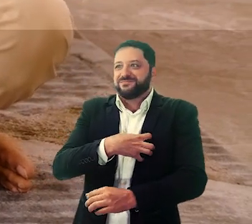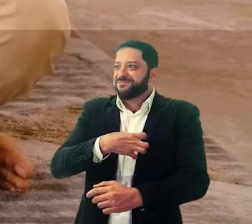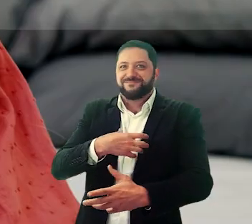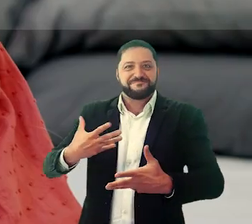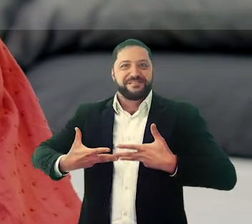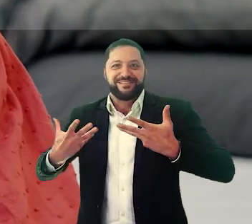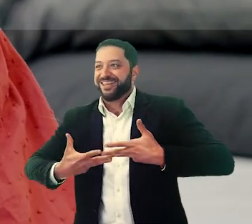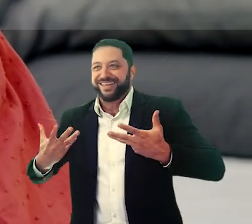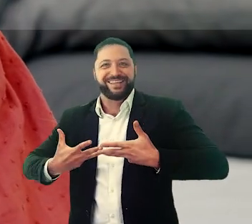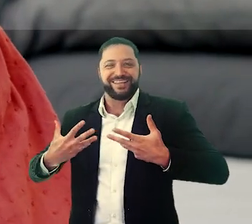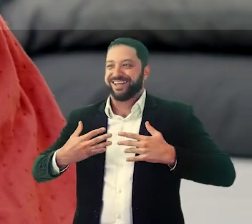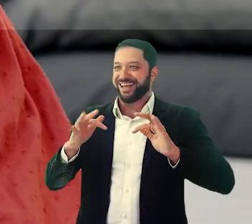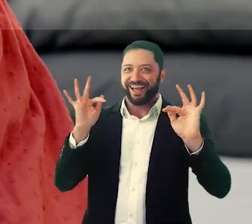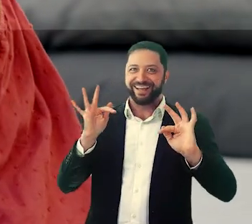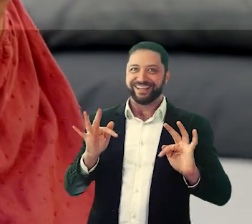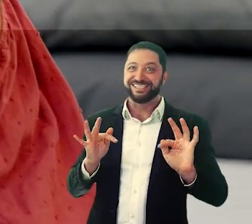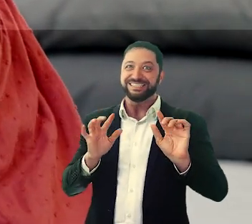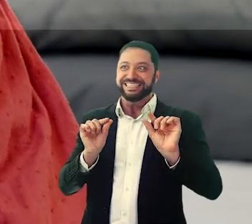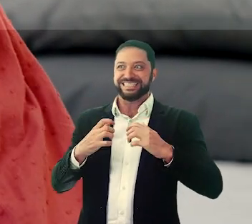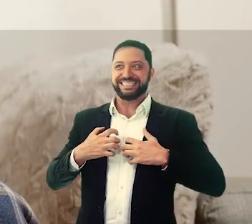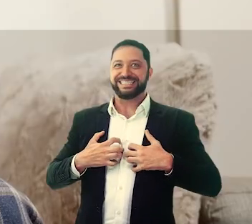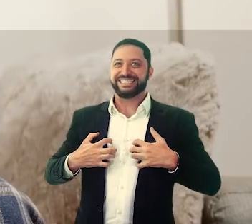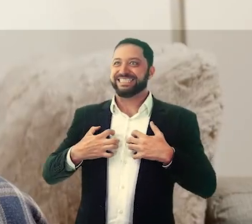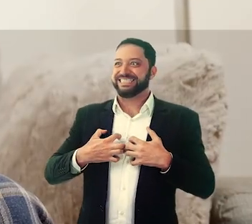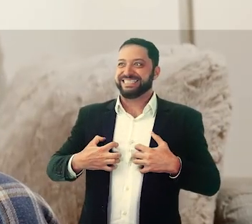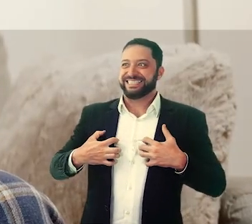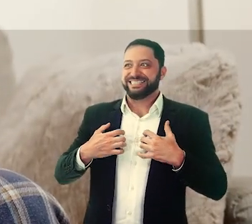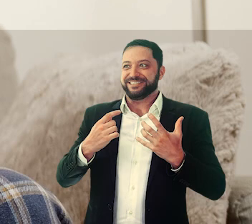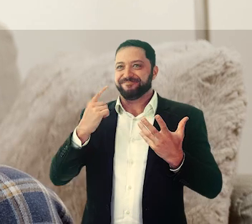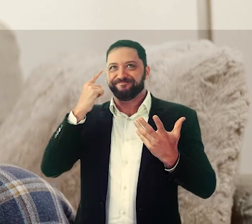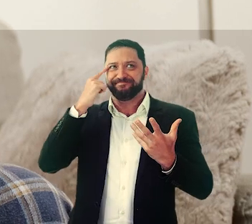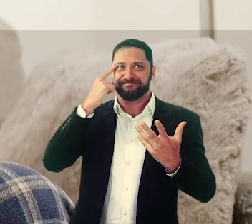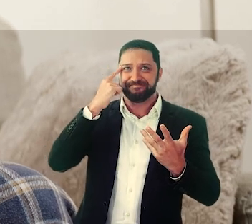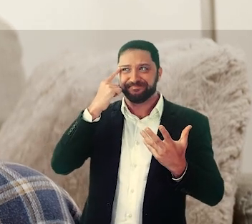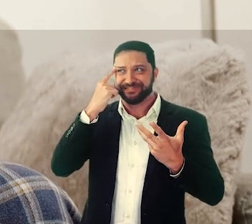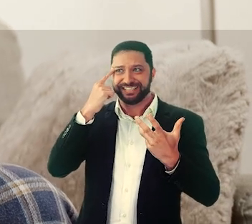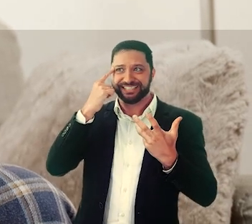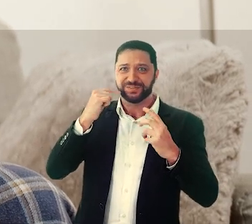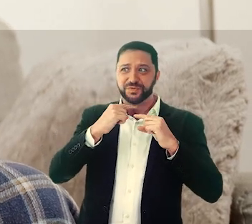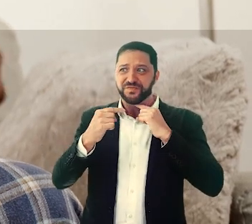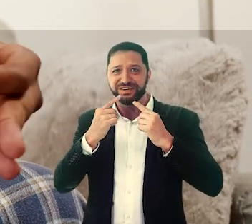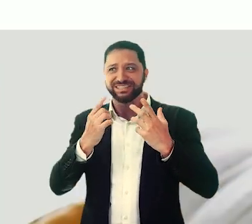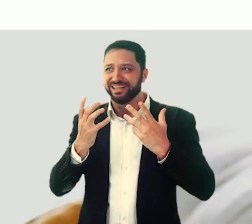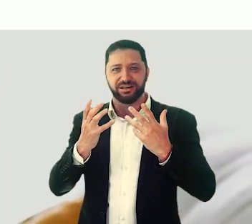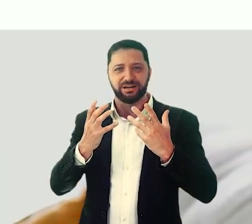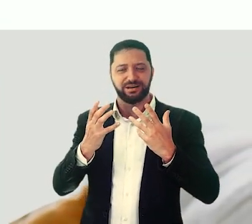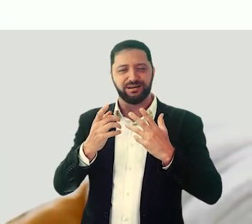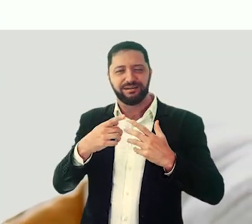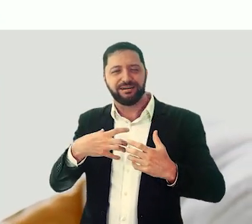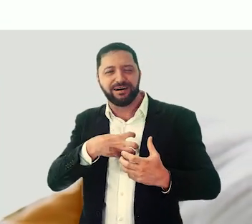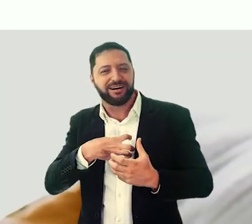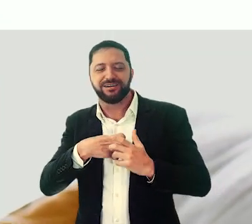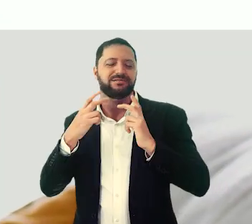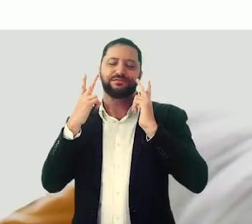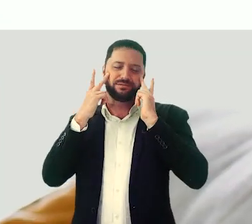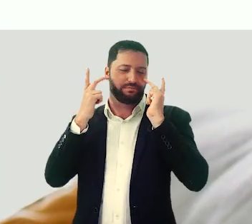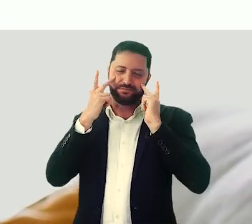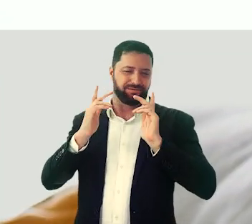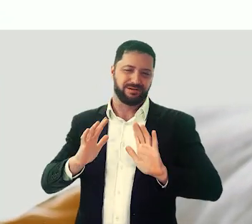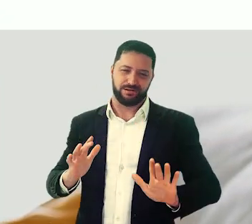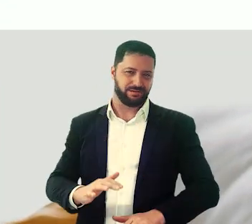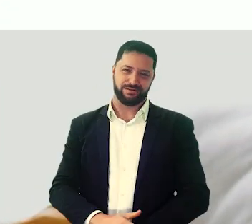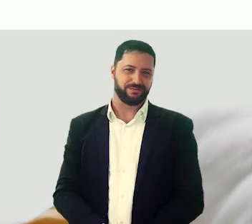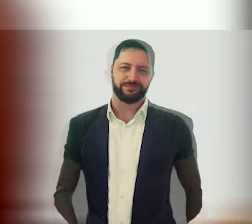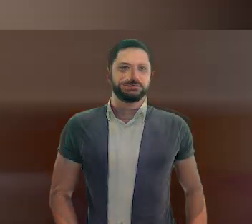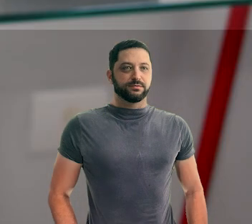emoções. Desde a alegria e entusiasmo até a ansiedade e dúvida. Todos esses sentimentos